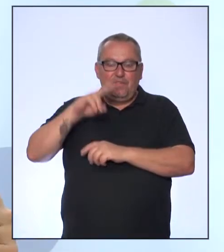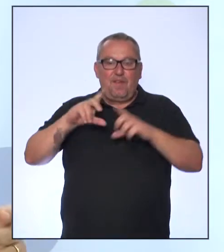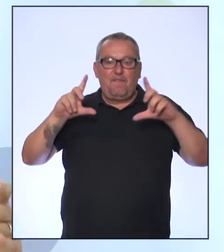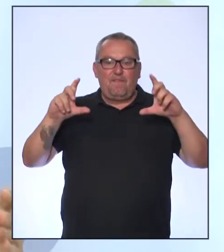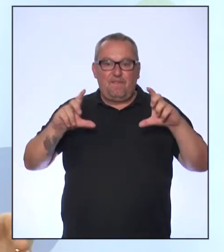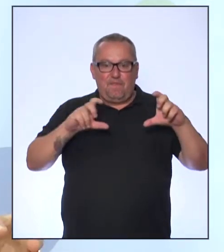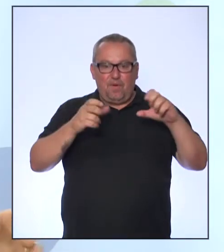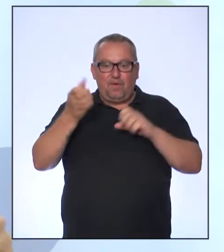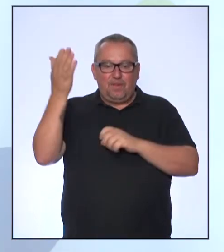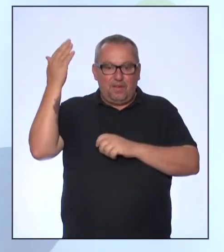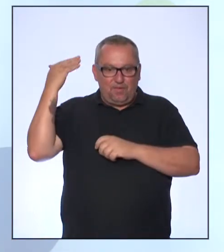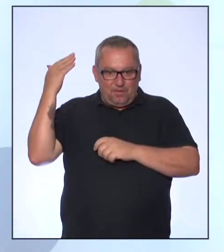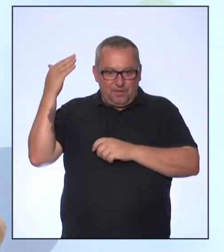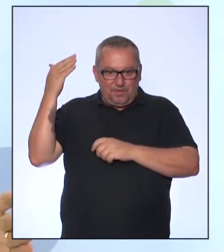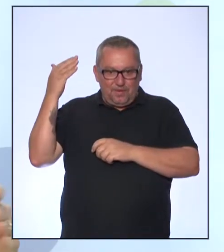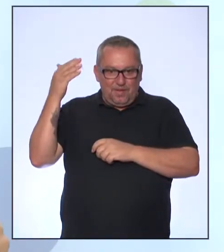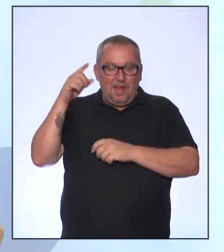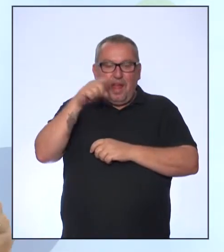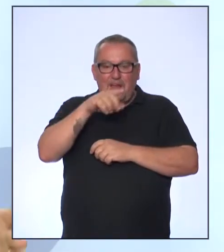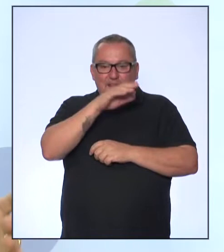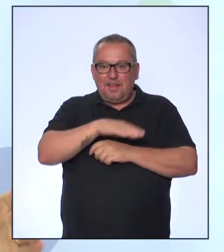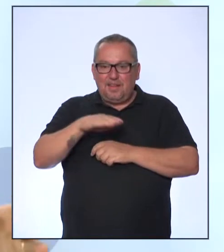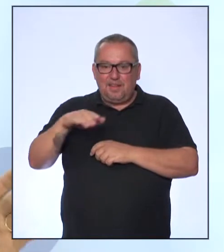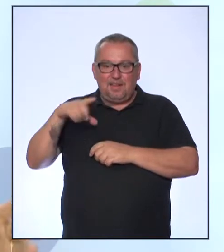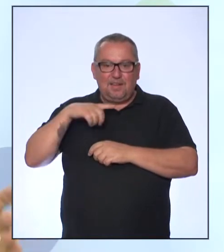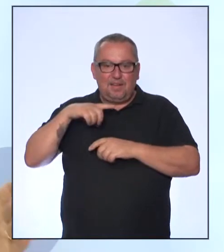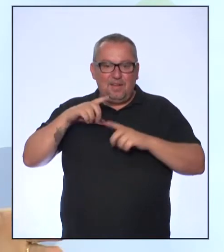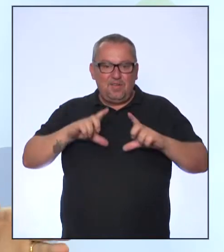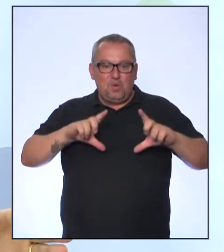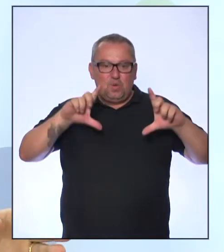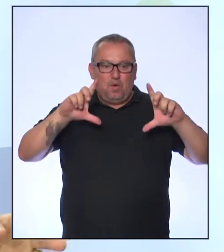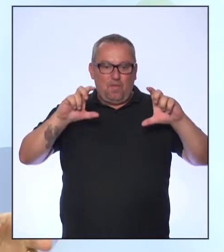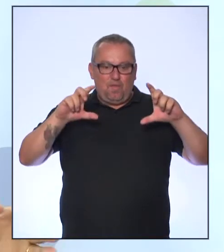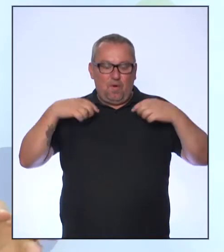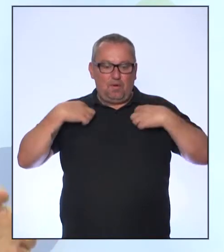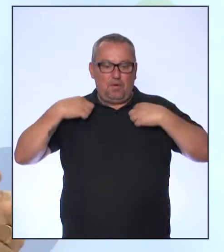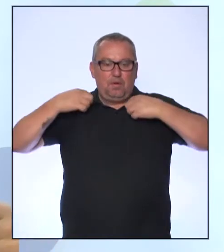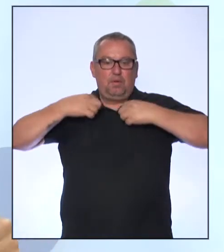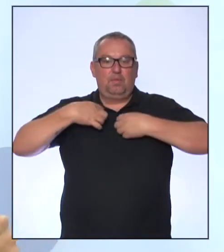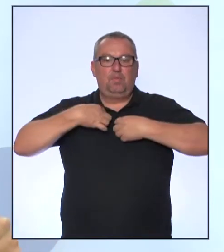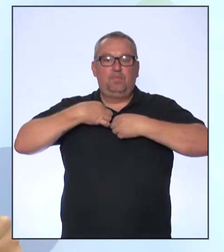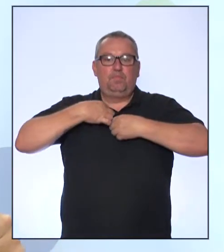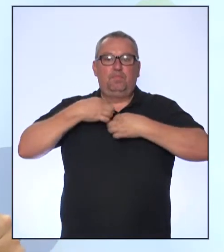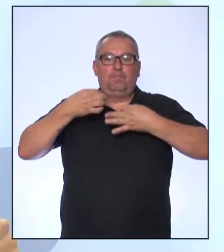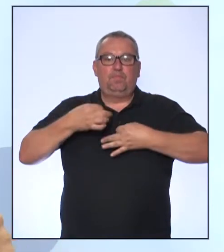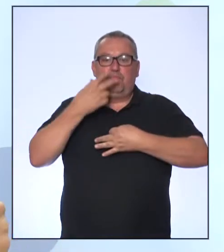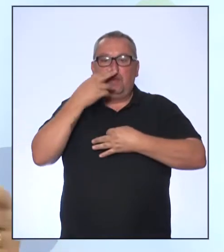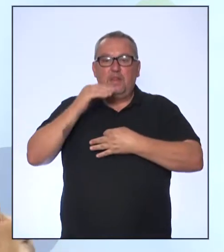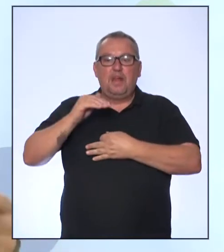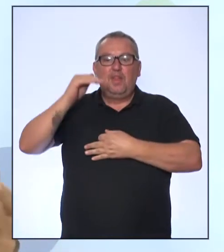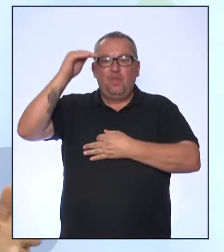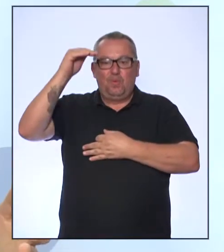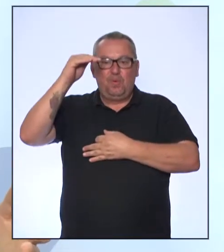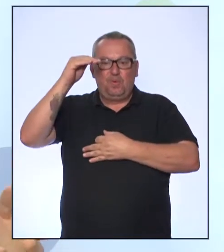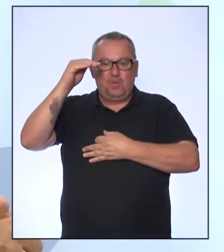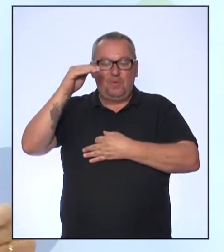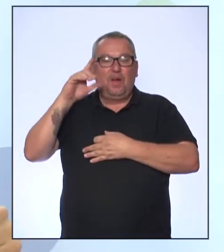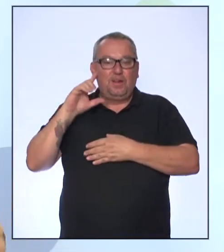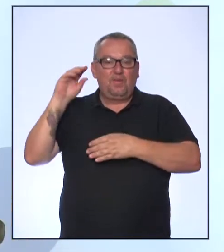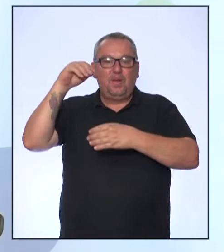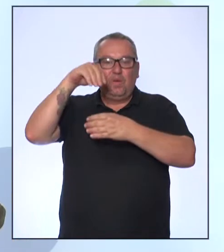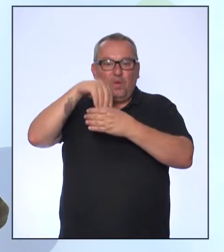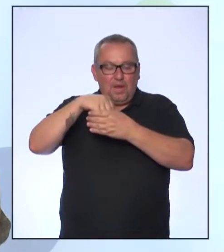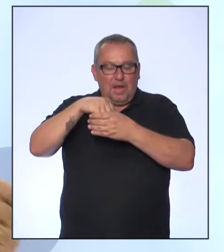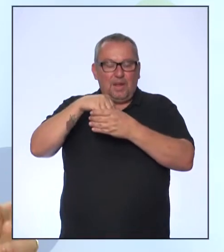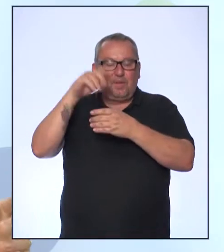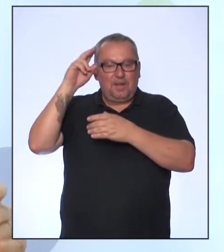aqueles quadros antigos, essas crianças elas estavam retratadas ali como adulto. E você tem a transição da adolescência sendo inserida na história.